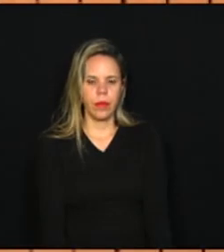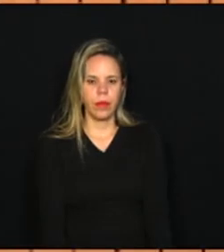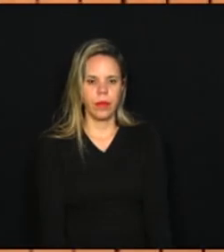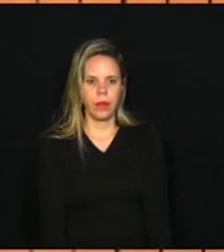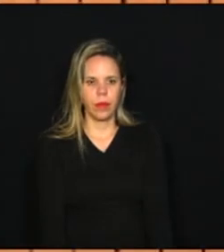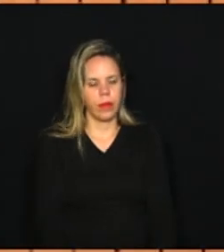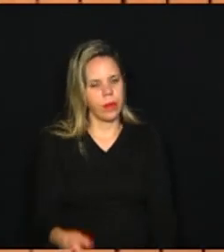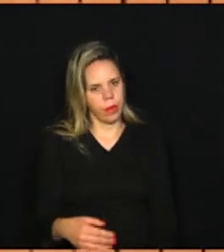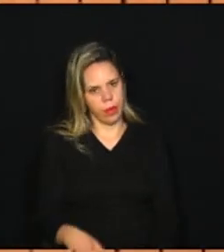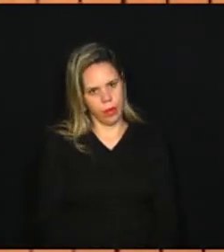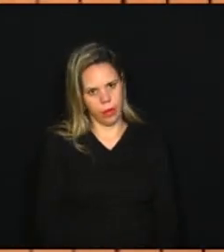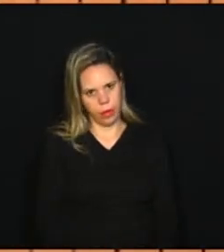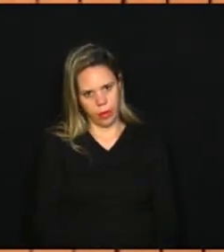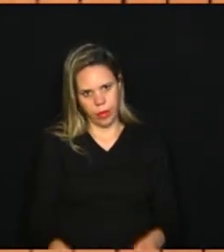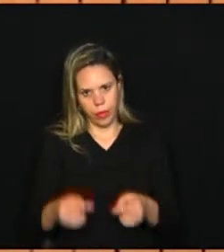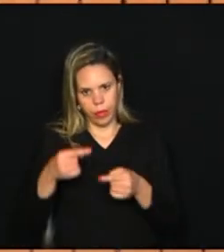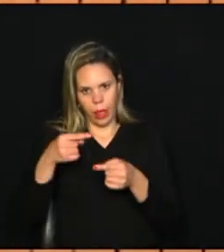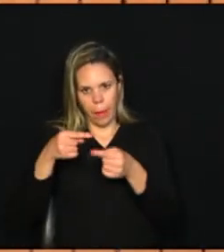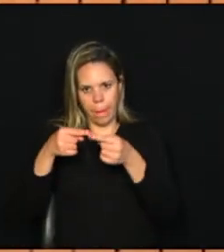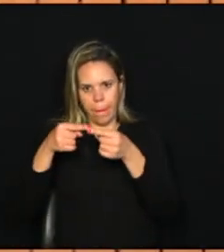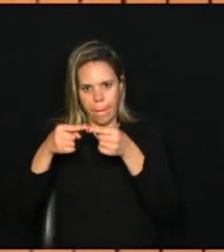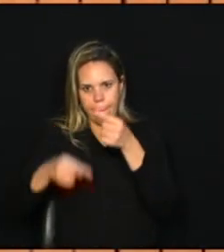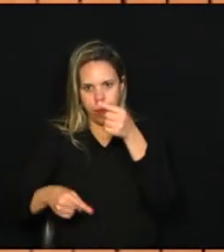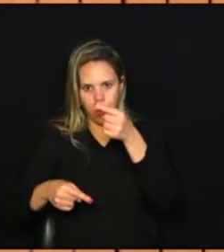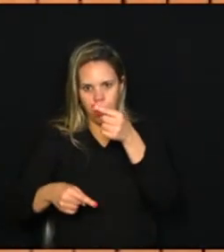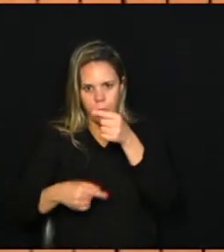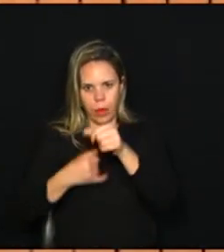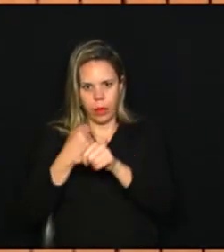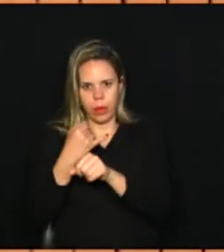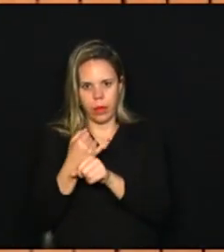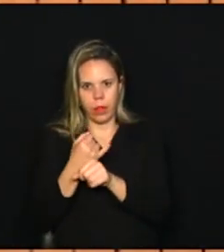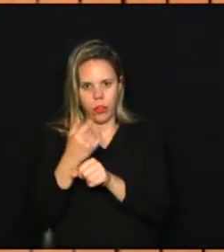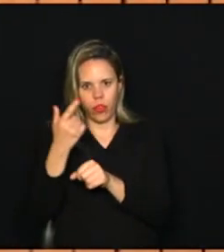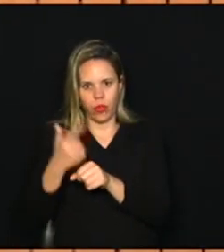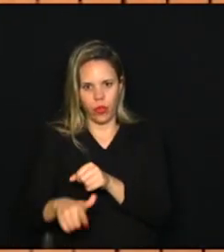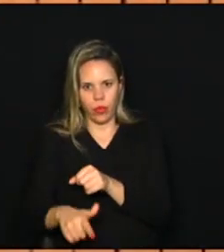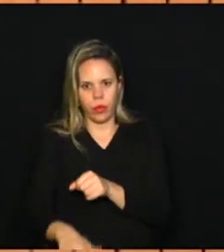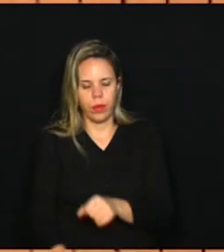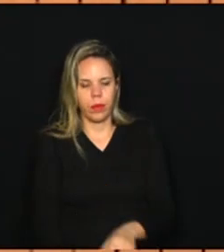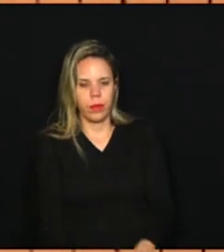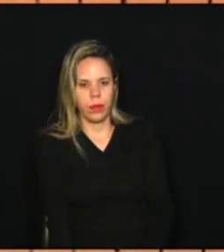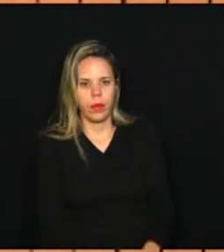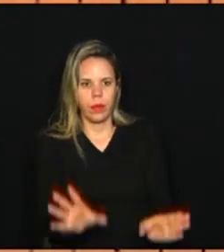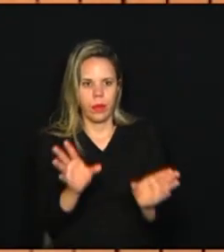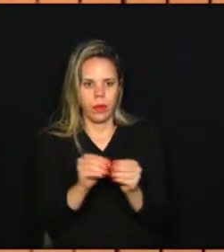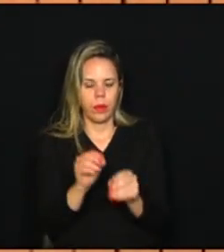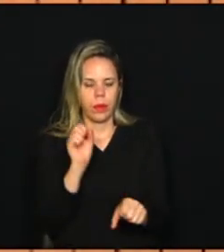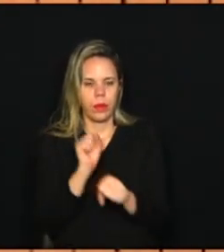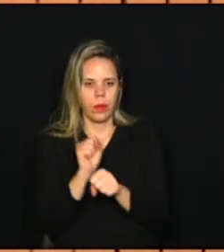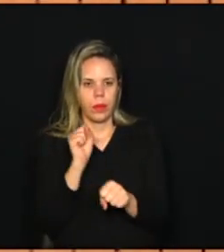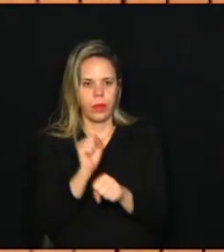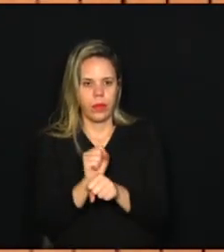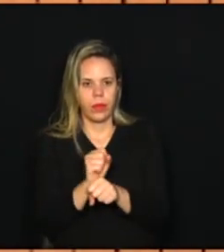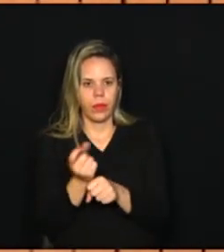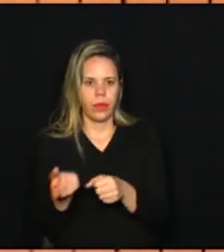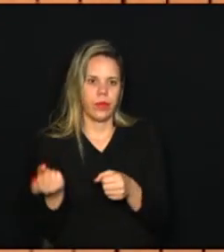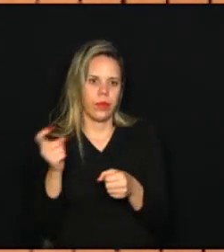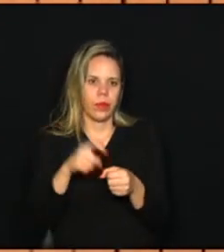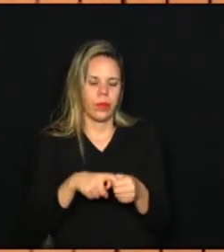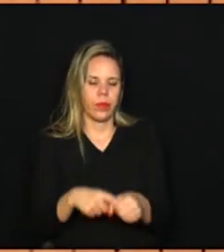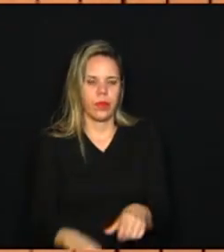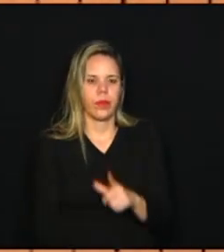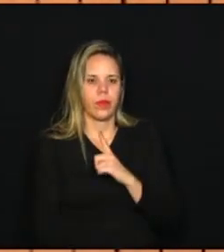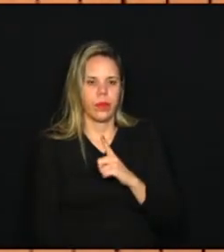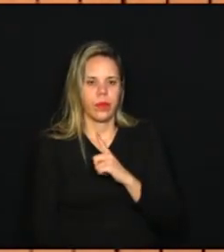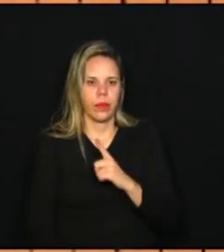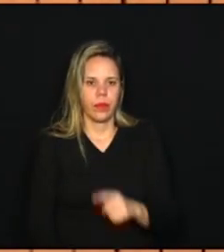Acredito que tenha caído de novo, mas eu acho que ela já tinha concluído. Vamos aguardar que ela retorne. Eu tenho